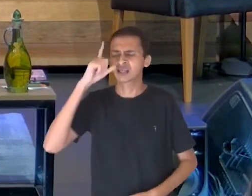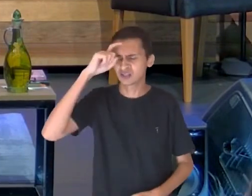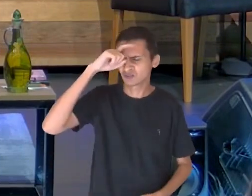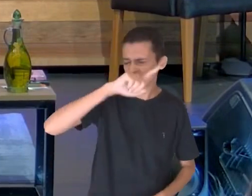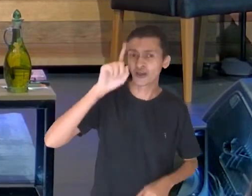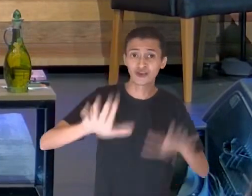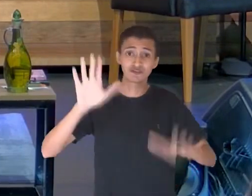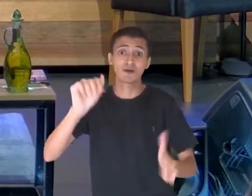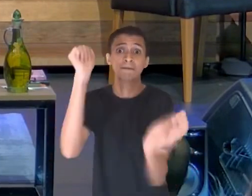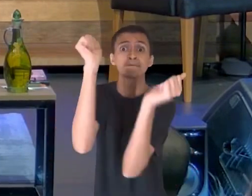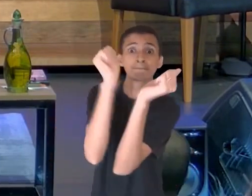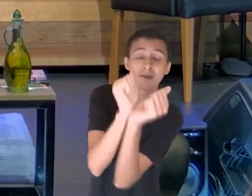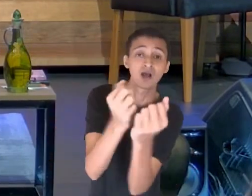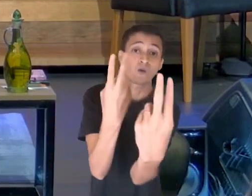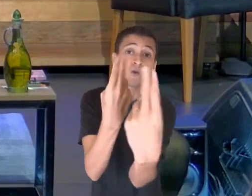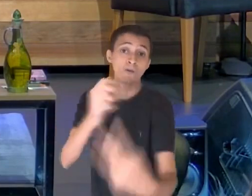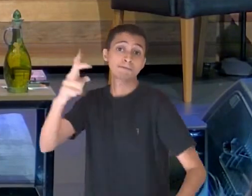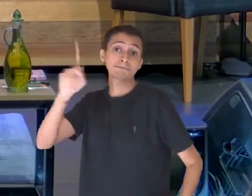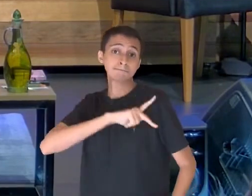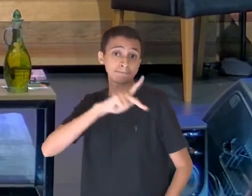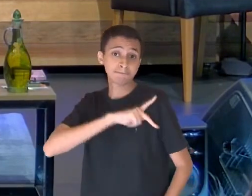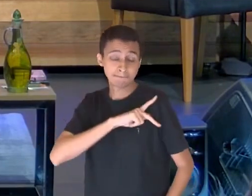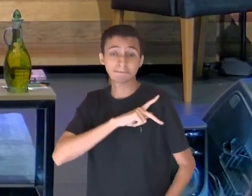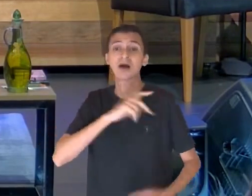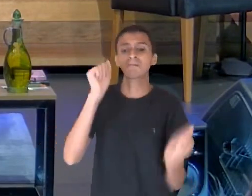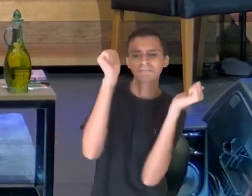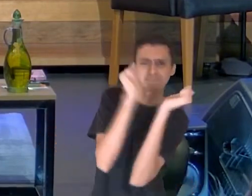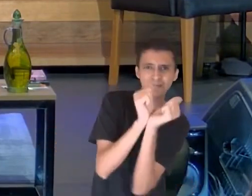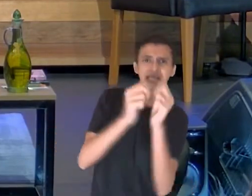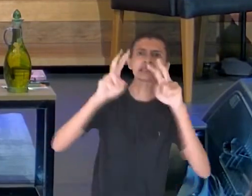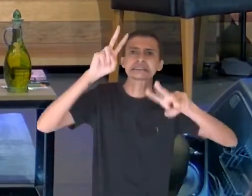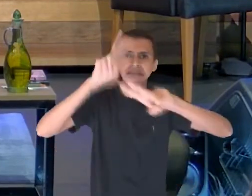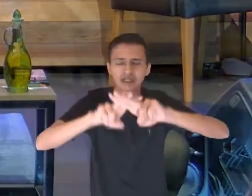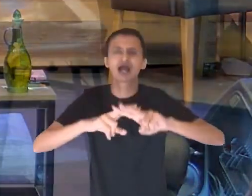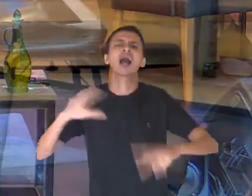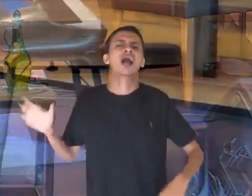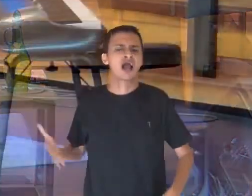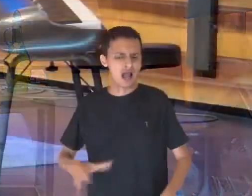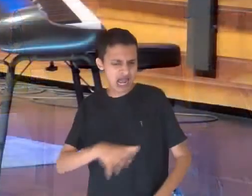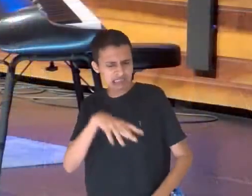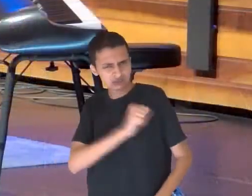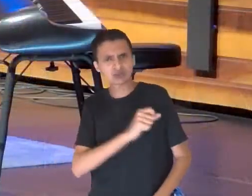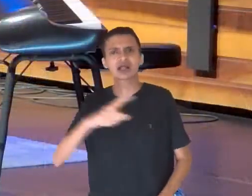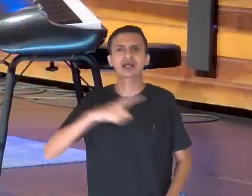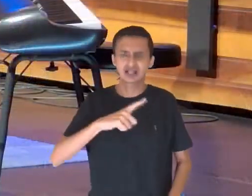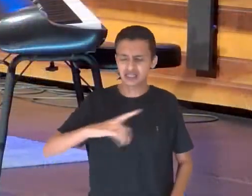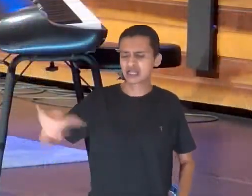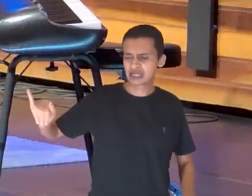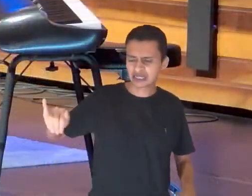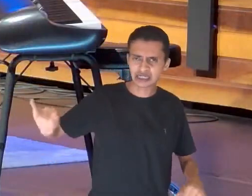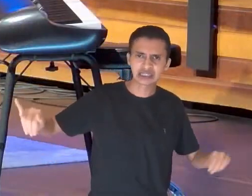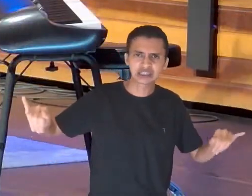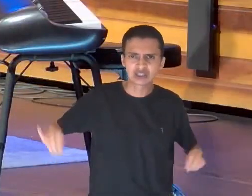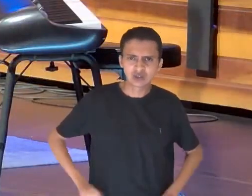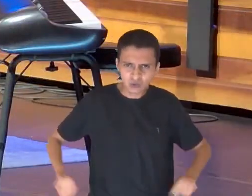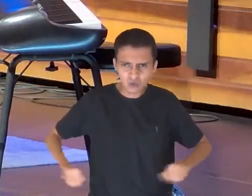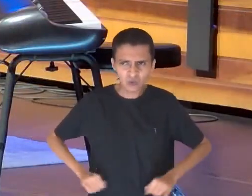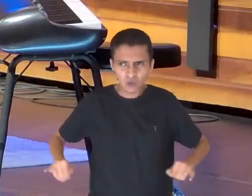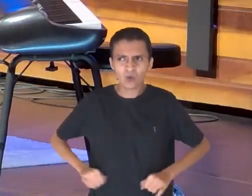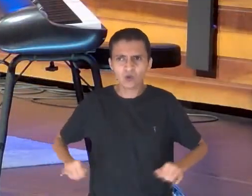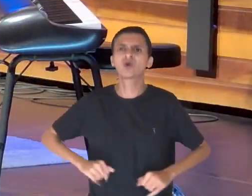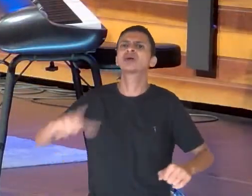preso, igual Paulo adorou. Um coração adorador adora em dor, com escoliose subindo o morro, segurando